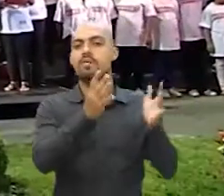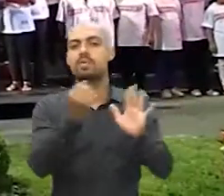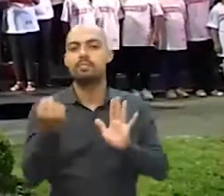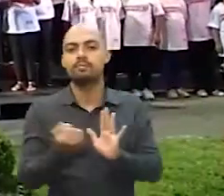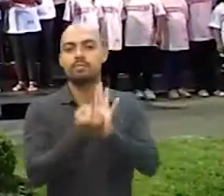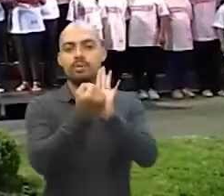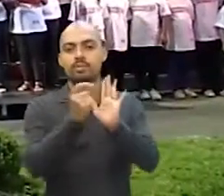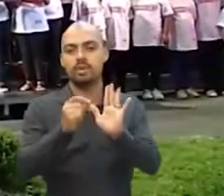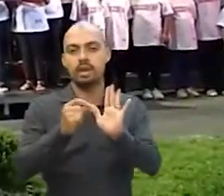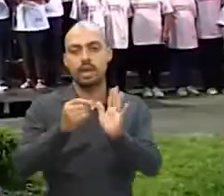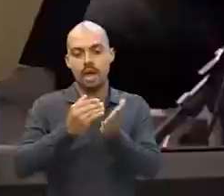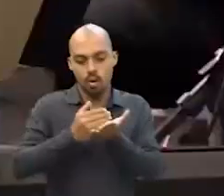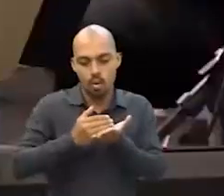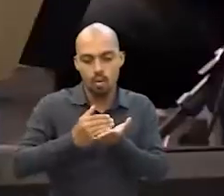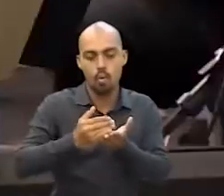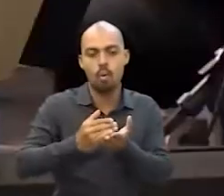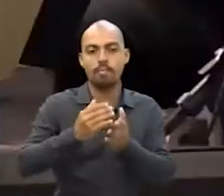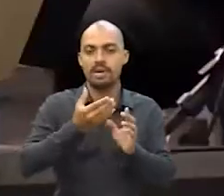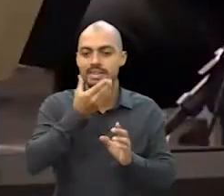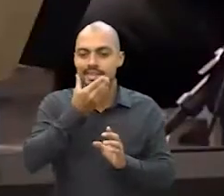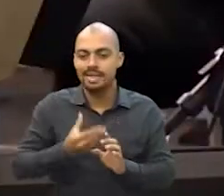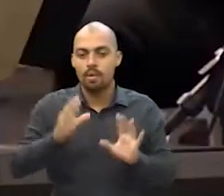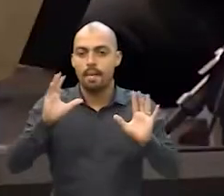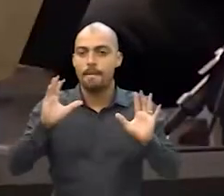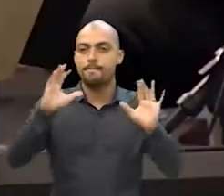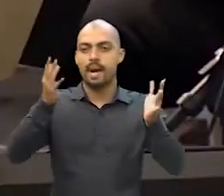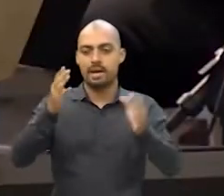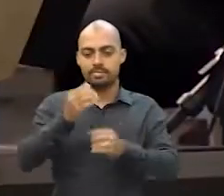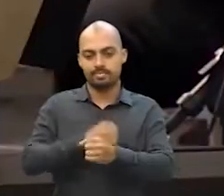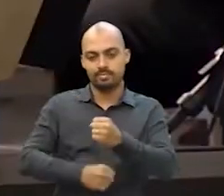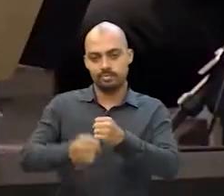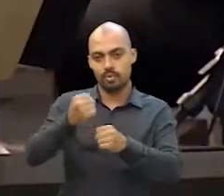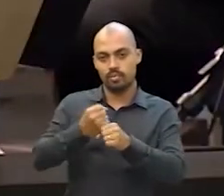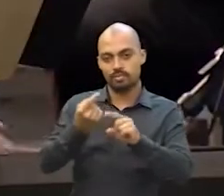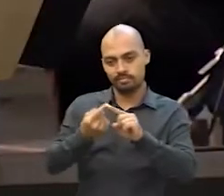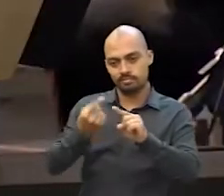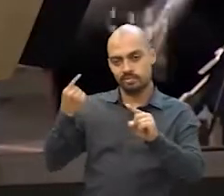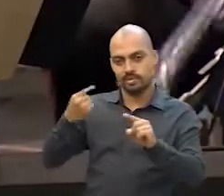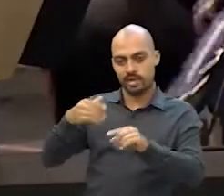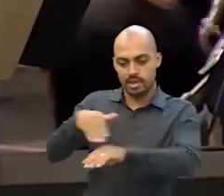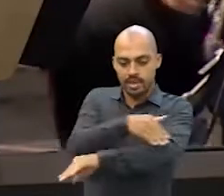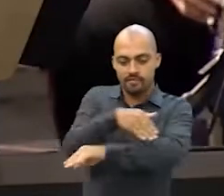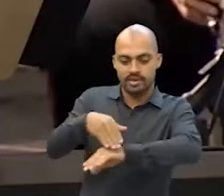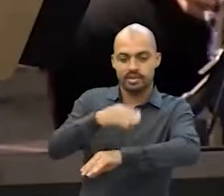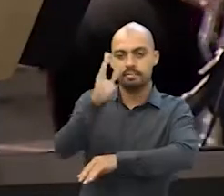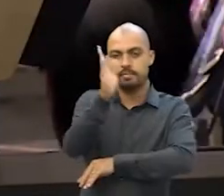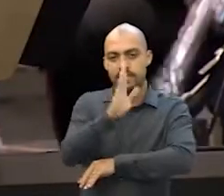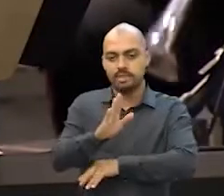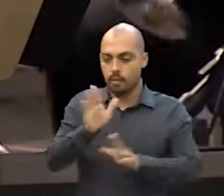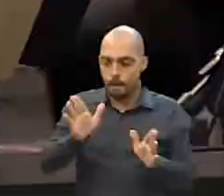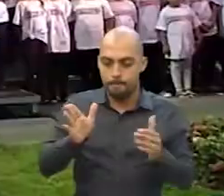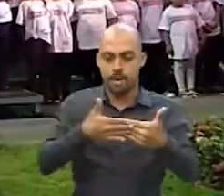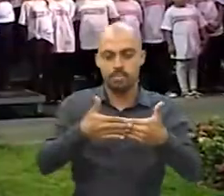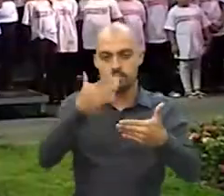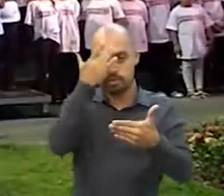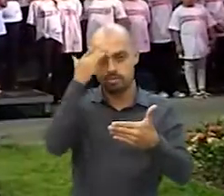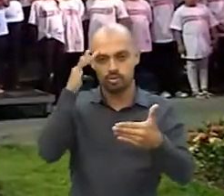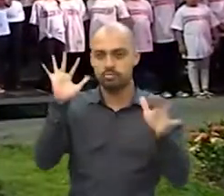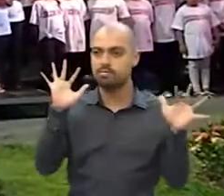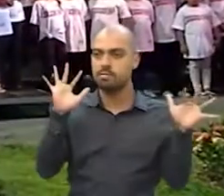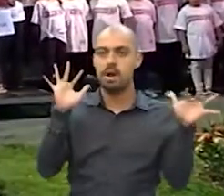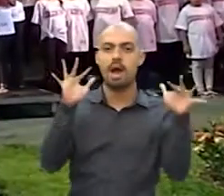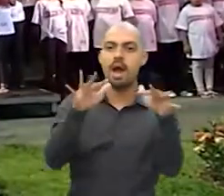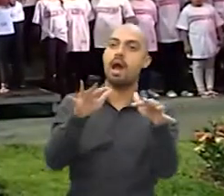das comemorações de Natal em Campinas. No ano passado, por exemplo, a Avenida Brasil foi fechada para o público poder acompanhar